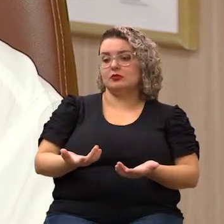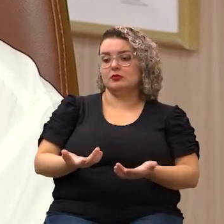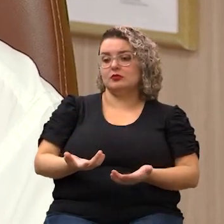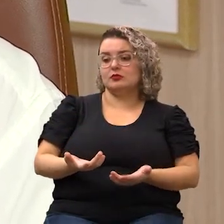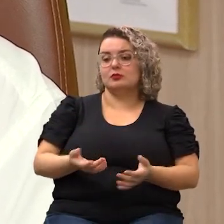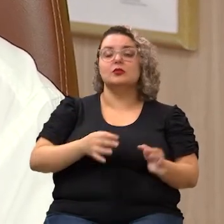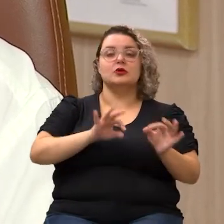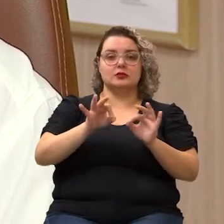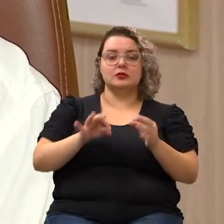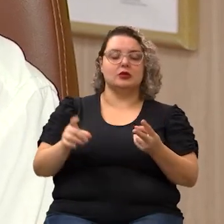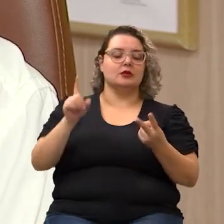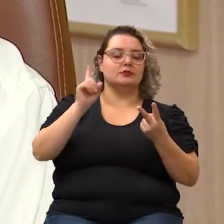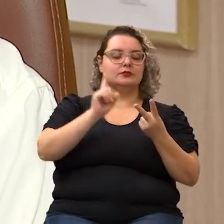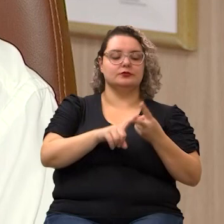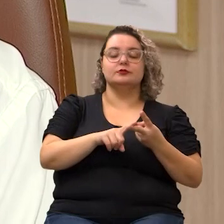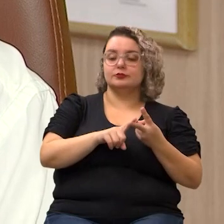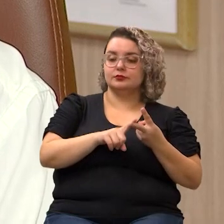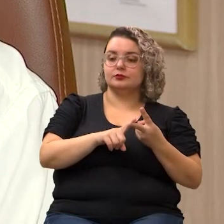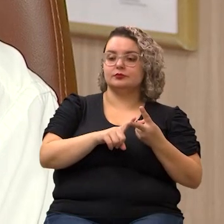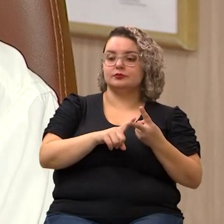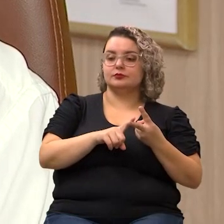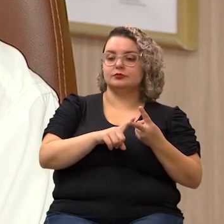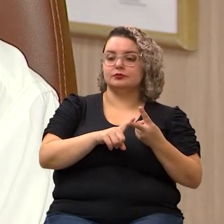seus projetos.